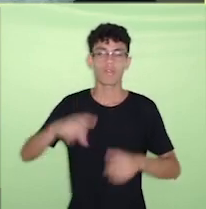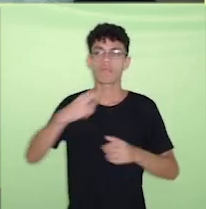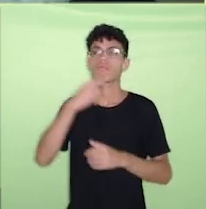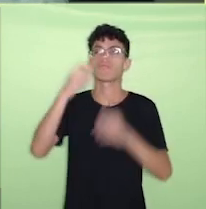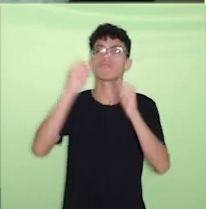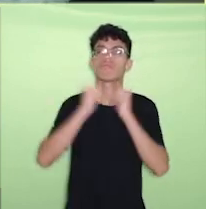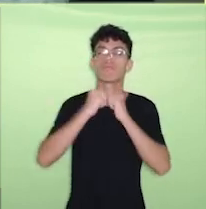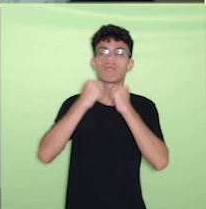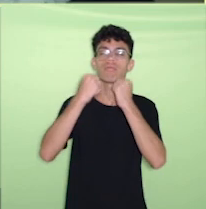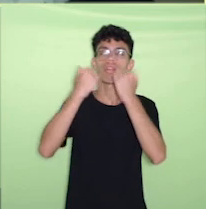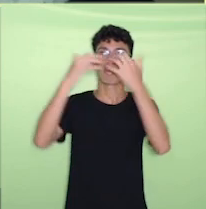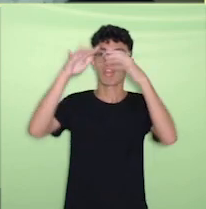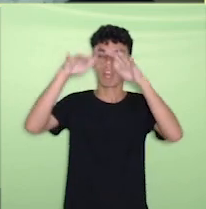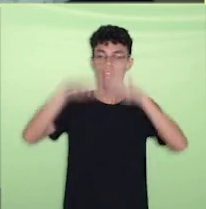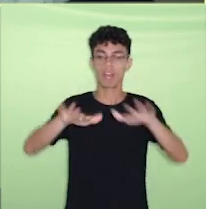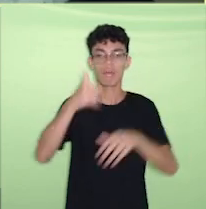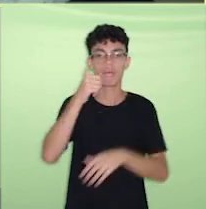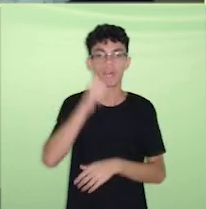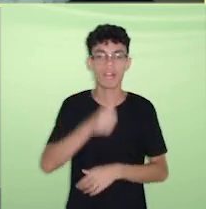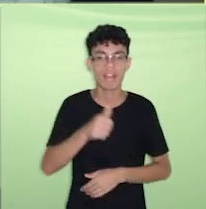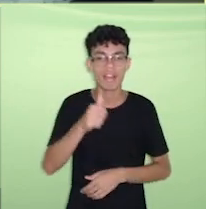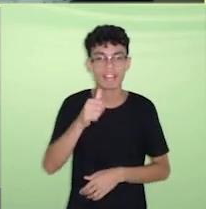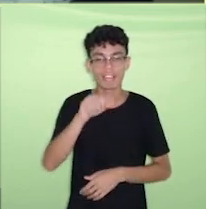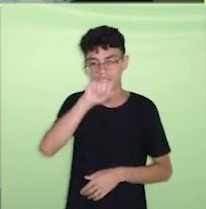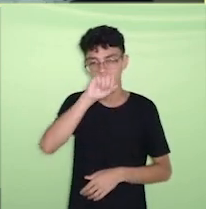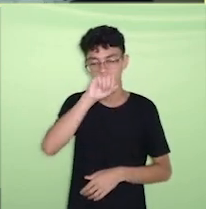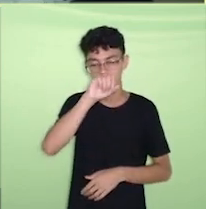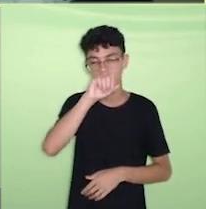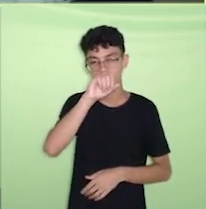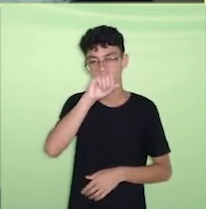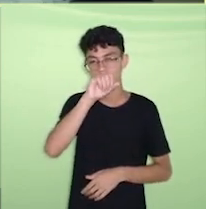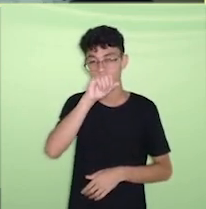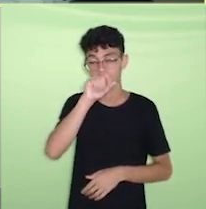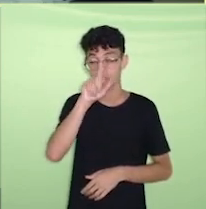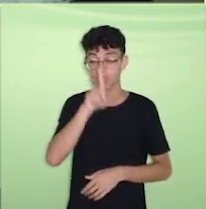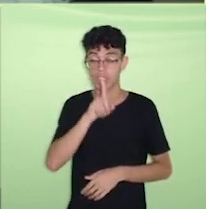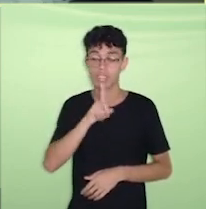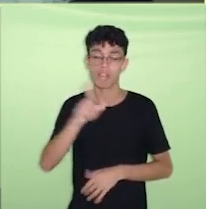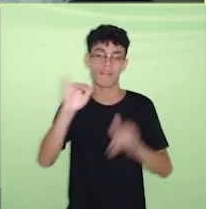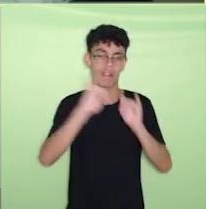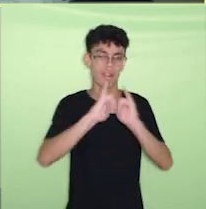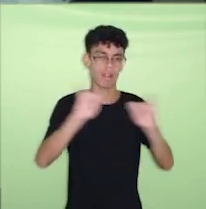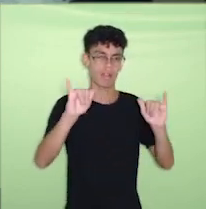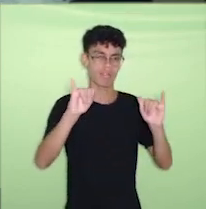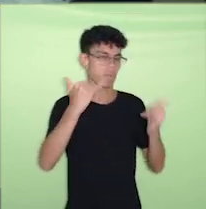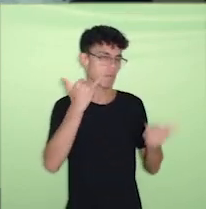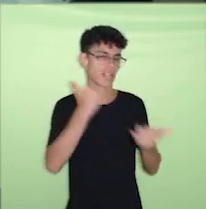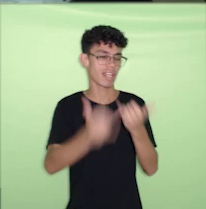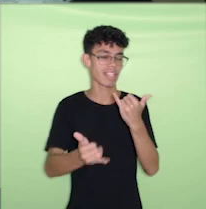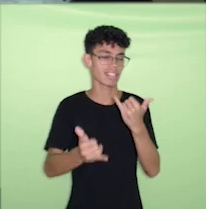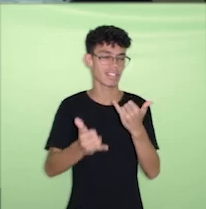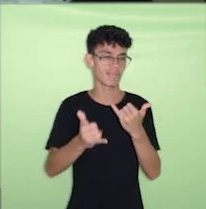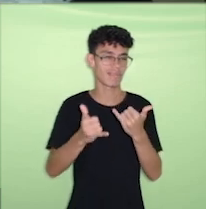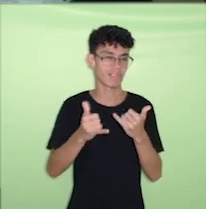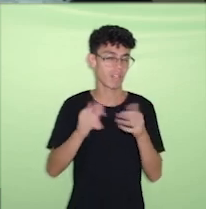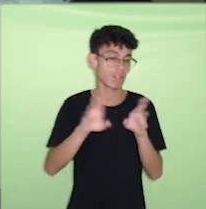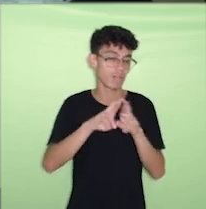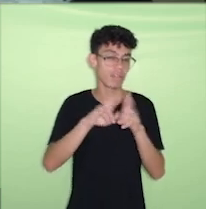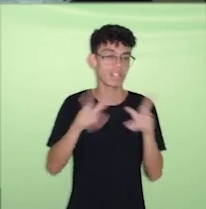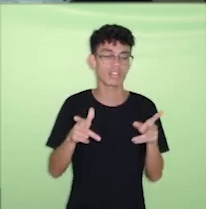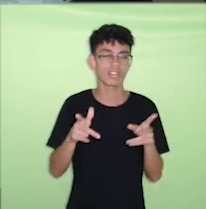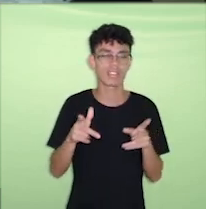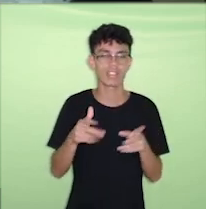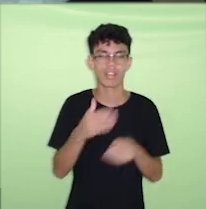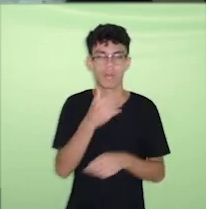uma mulher que diz isso não parece ser essa que você descreveu. Eu nunca tive essa mãe, nem